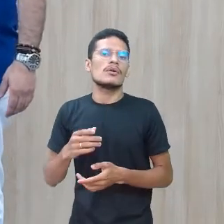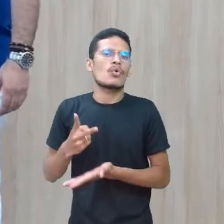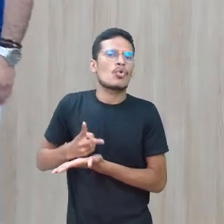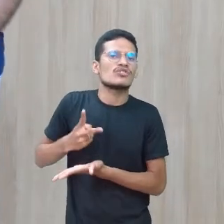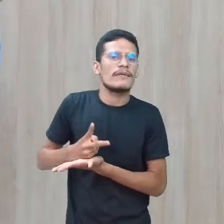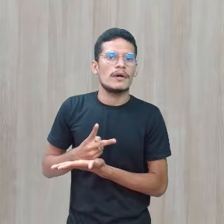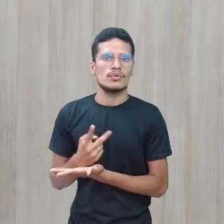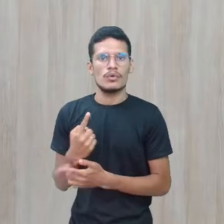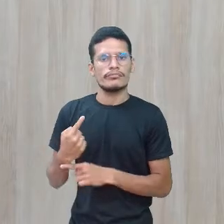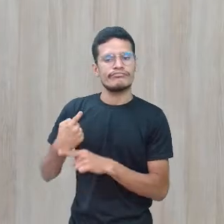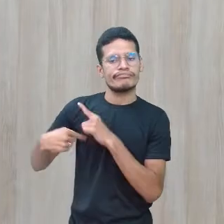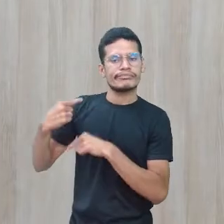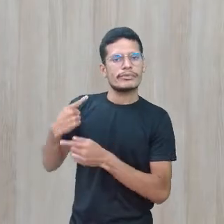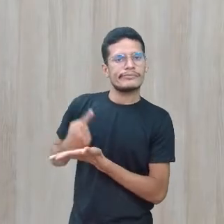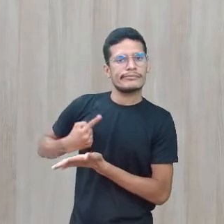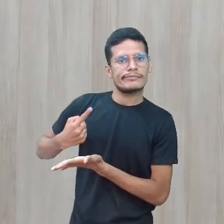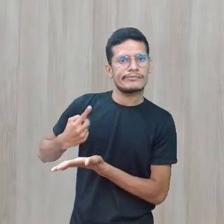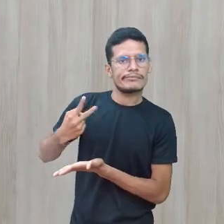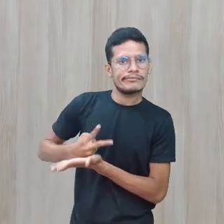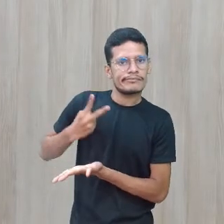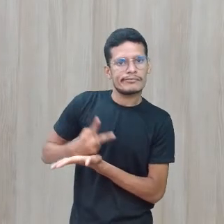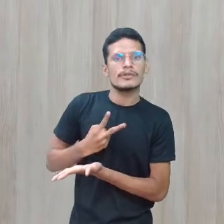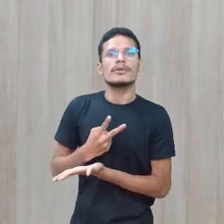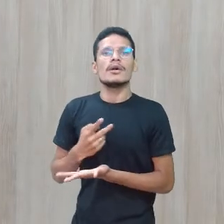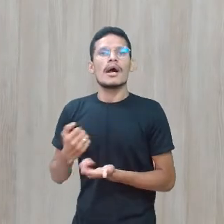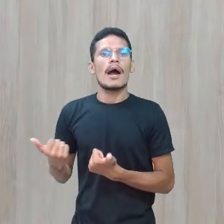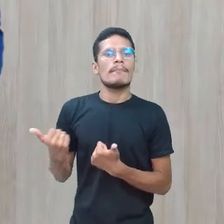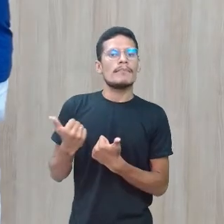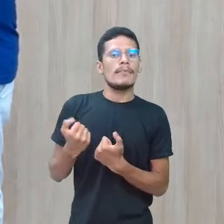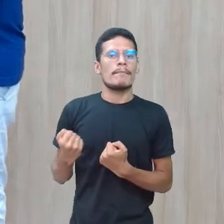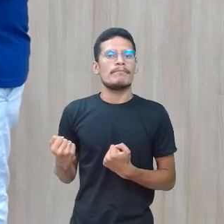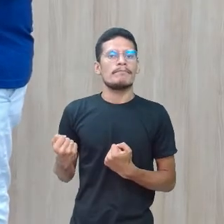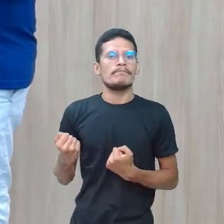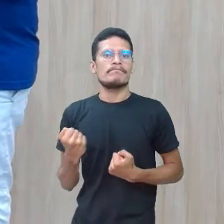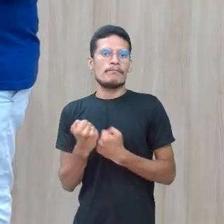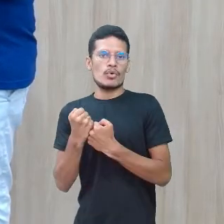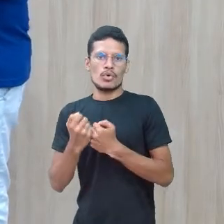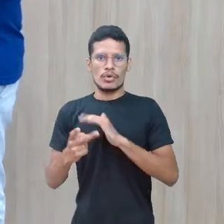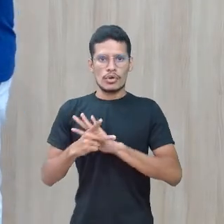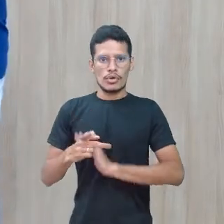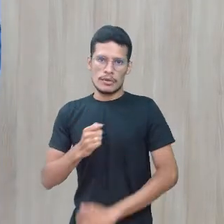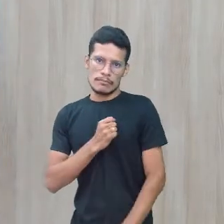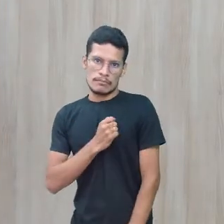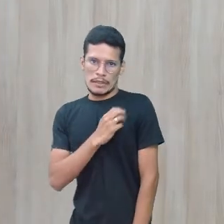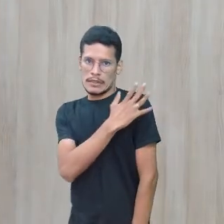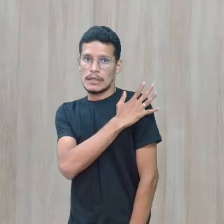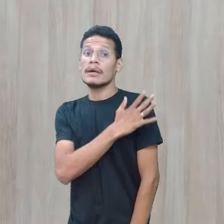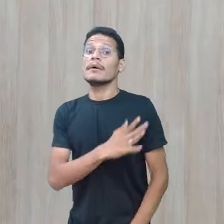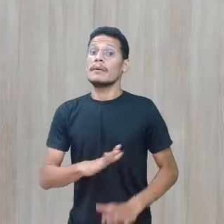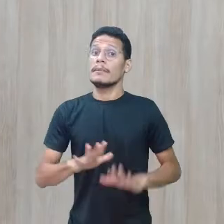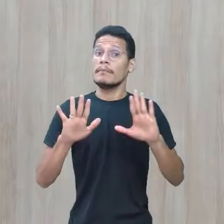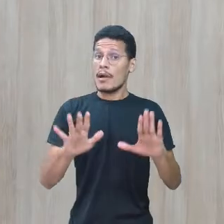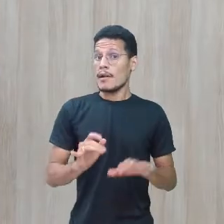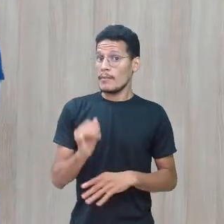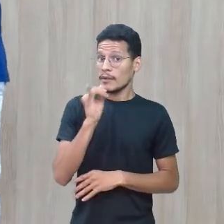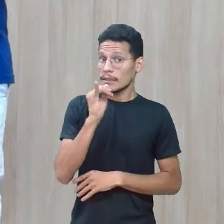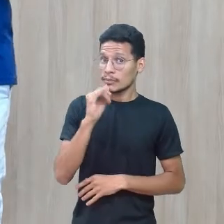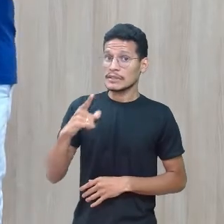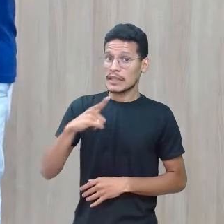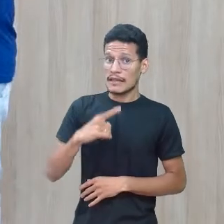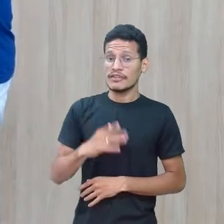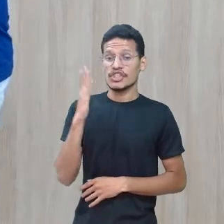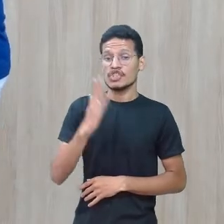começaram a apoiar, né, os militares, e nesse sentido por meio da chamada